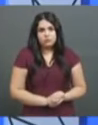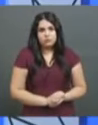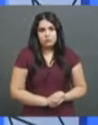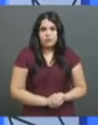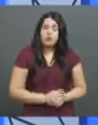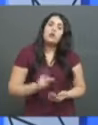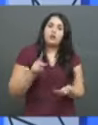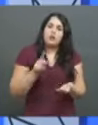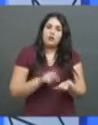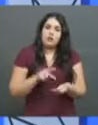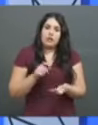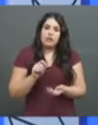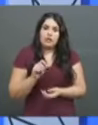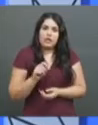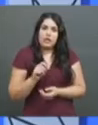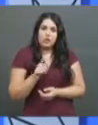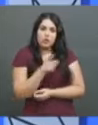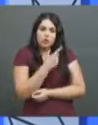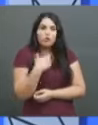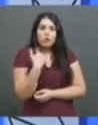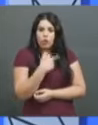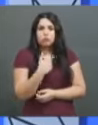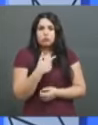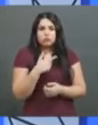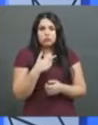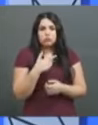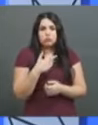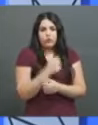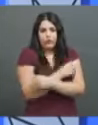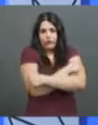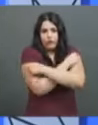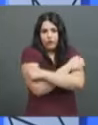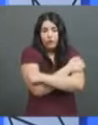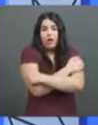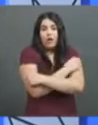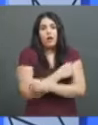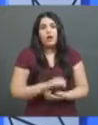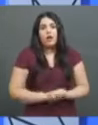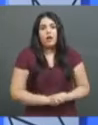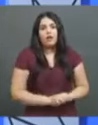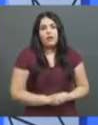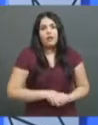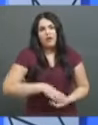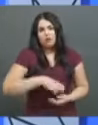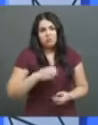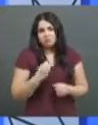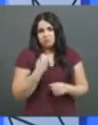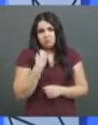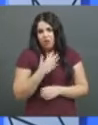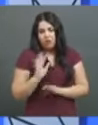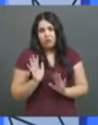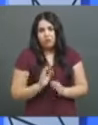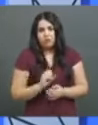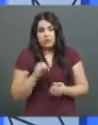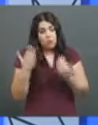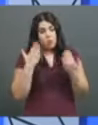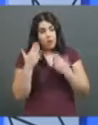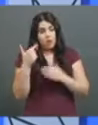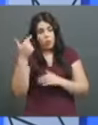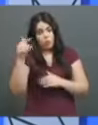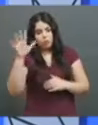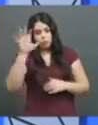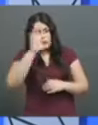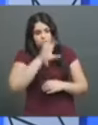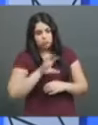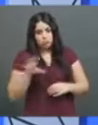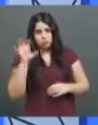que o nosso inverno é um inverno bem mais brando comparado com o de outras regiões do Brasil, por exemplo, e, claro, do resto do